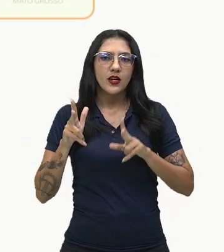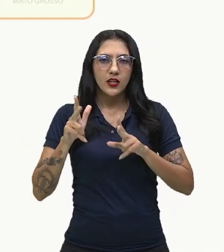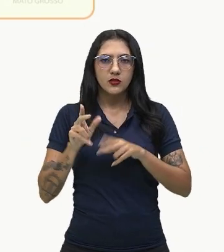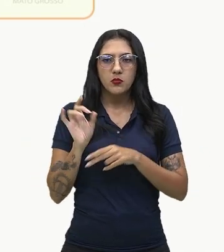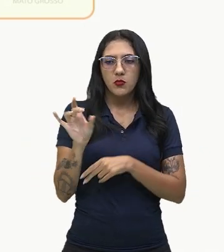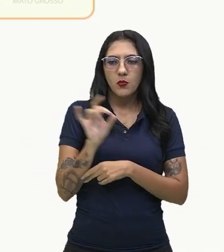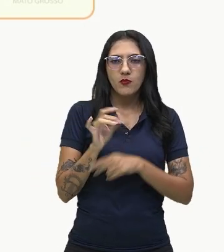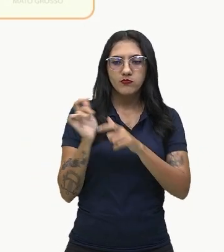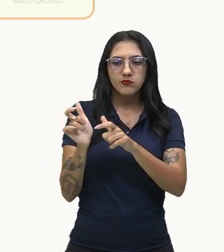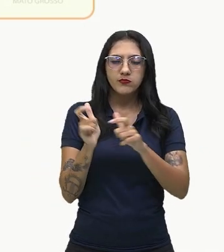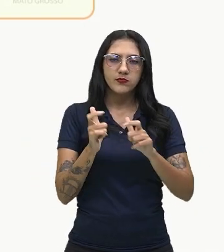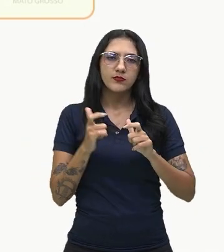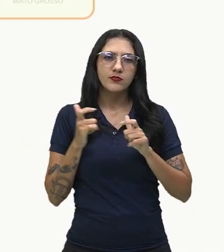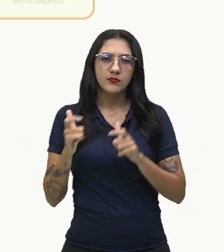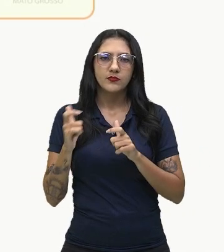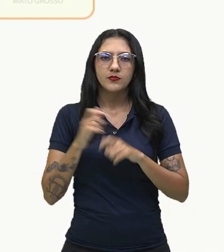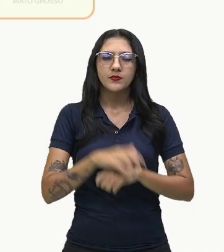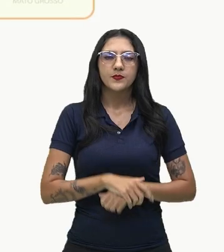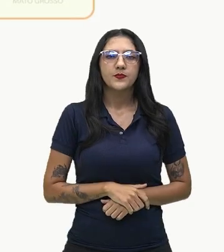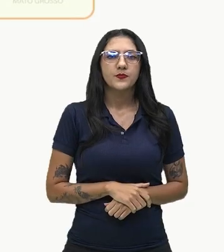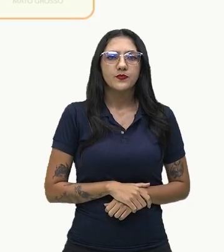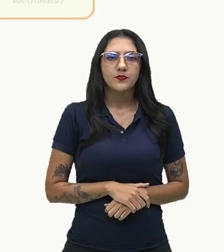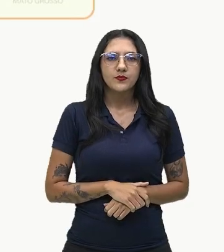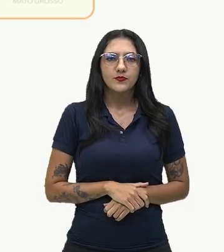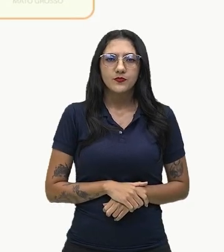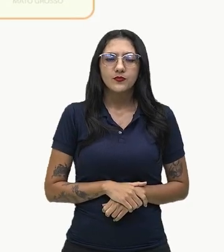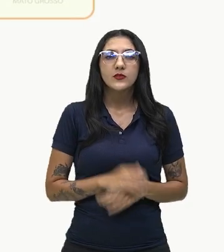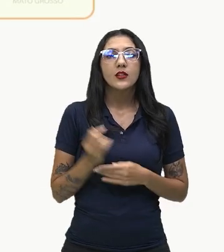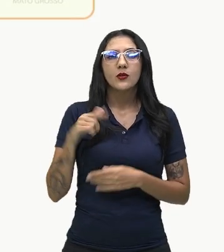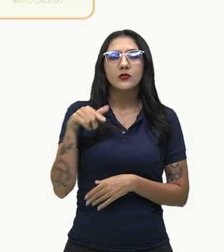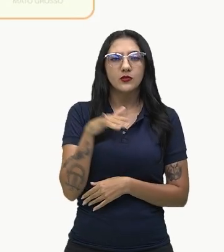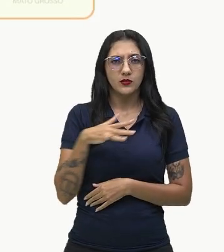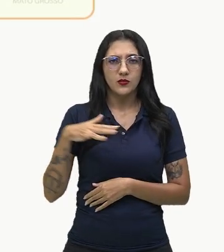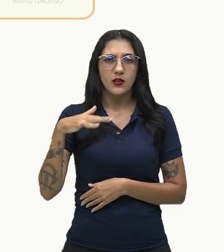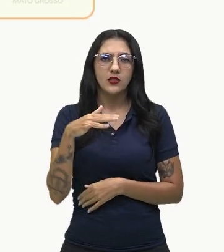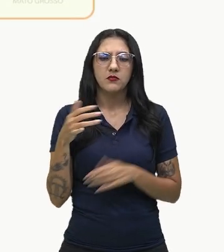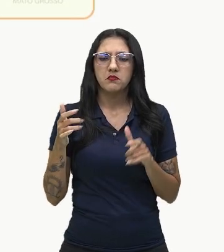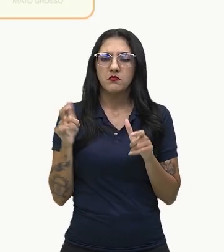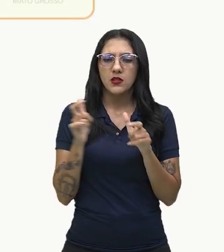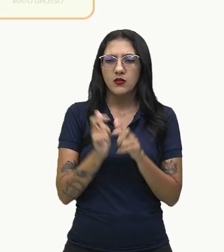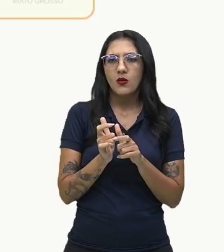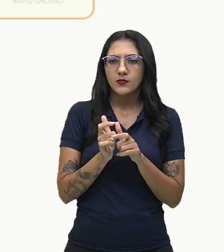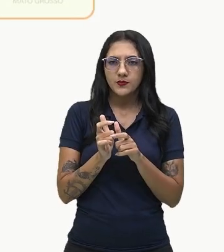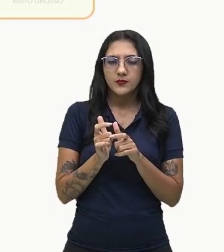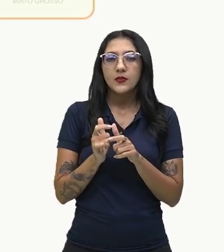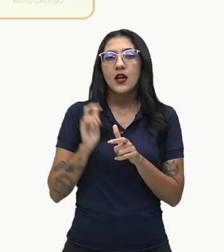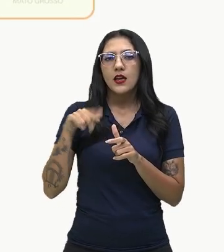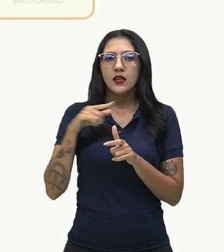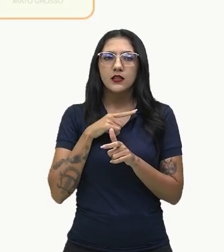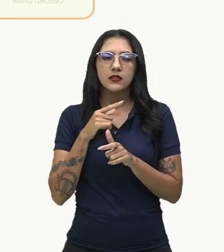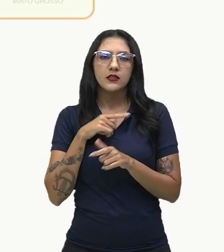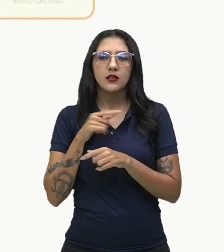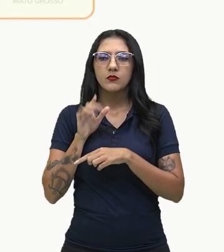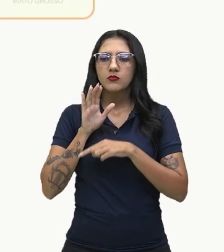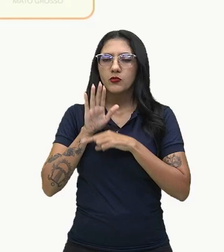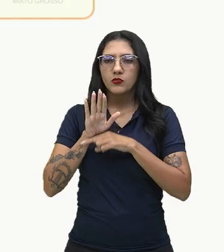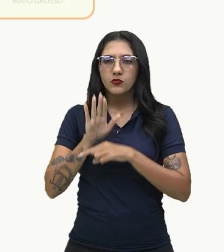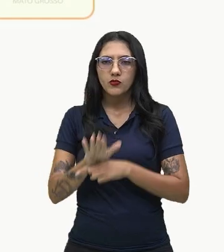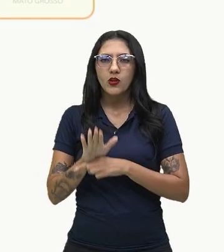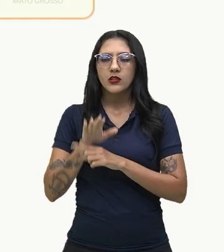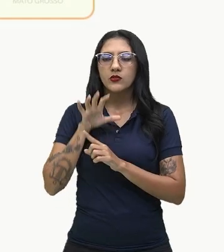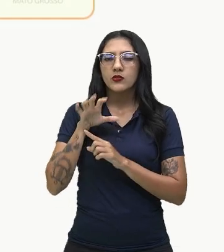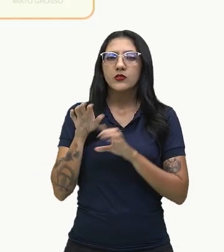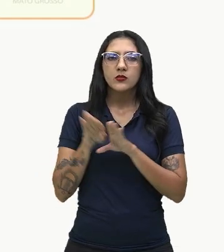um desses estados. Então, unidades menores do que os estados, e eles vão ser administrados por quem?